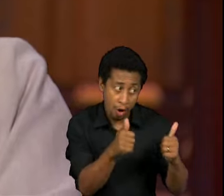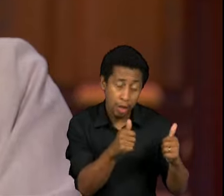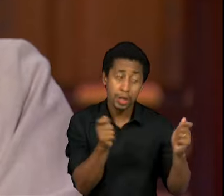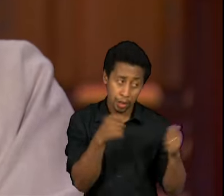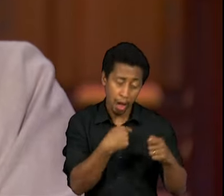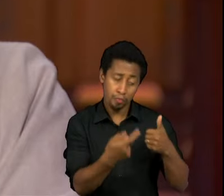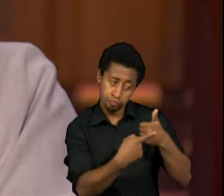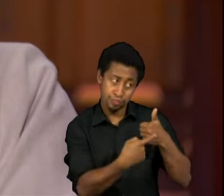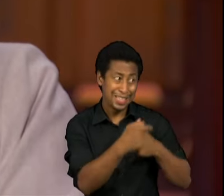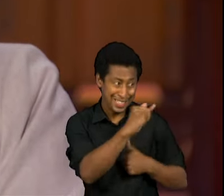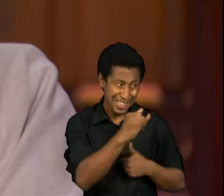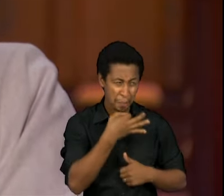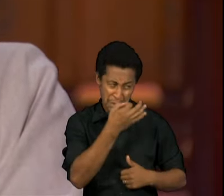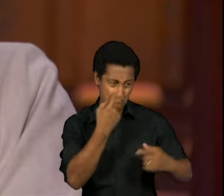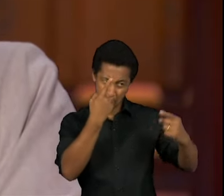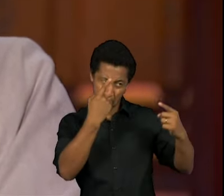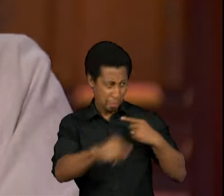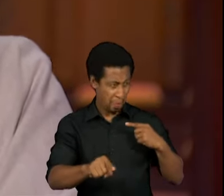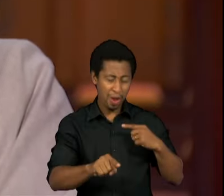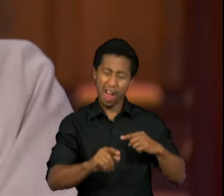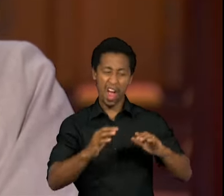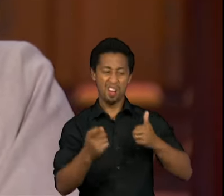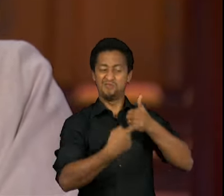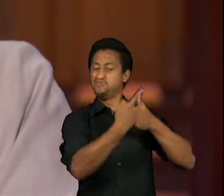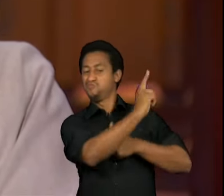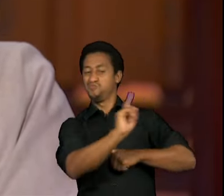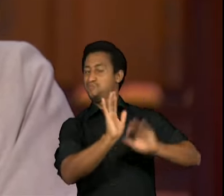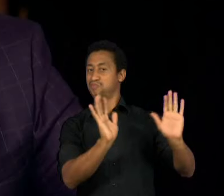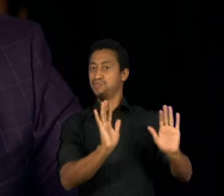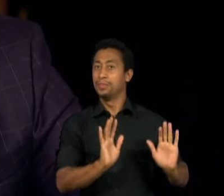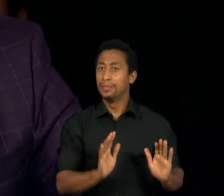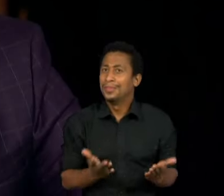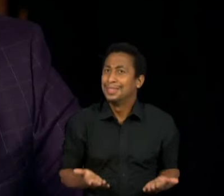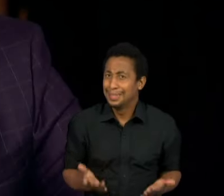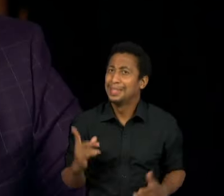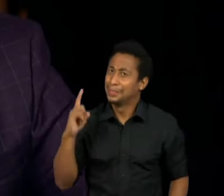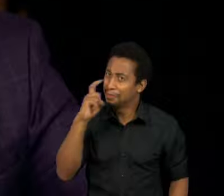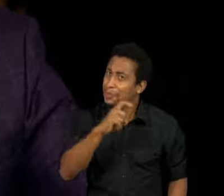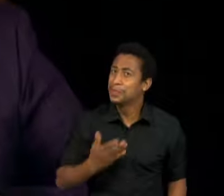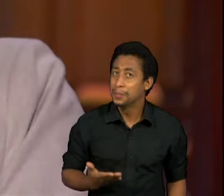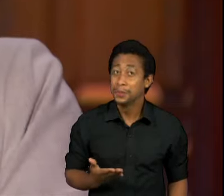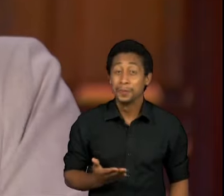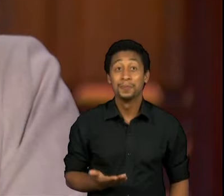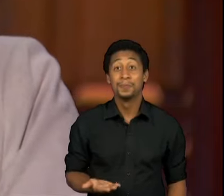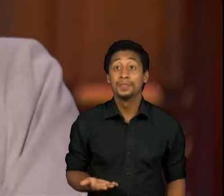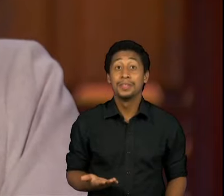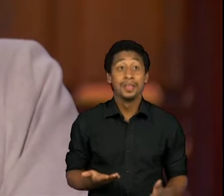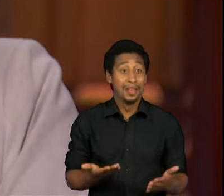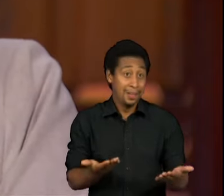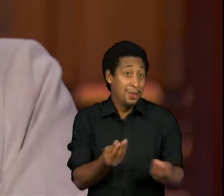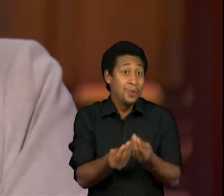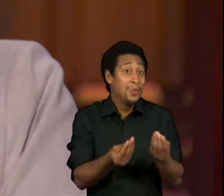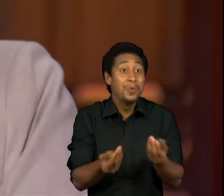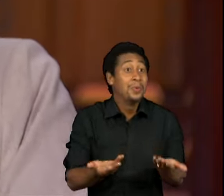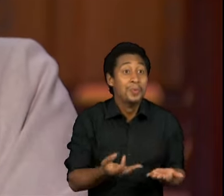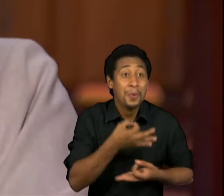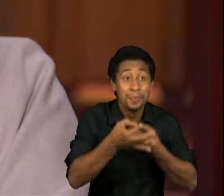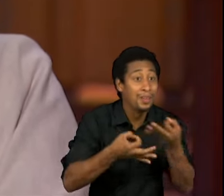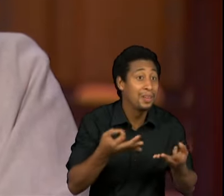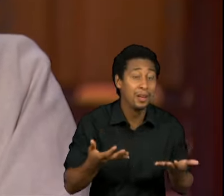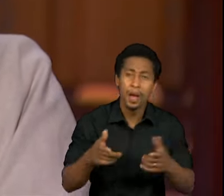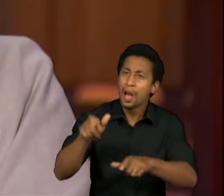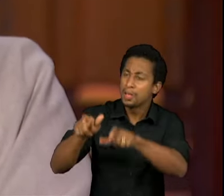lógica muito problemática coisa eu vou mano mas eu acho até meio as